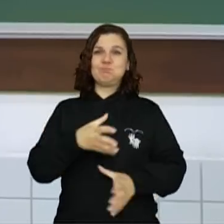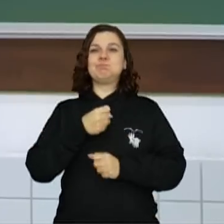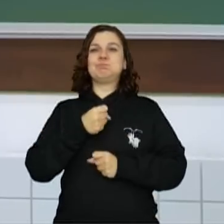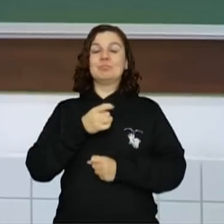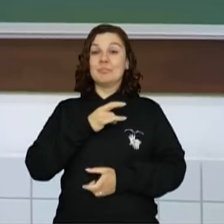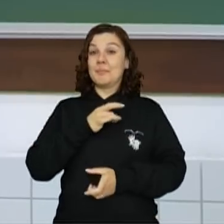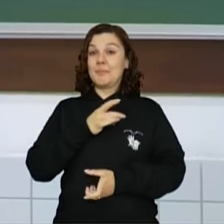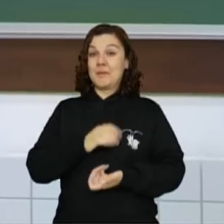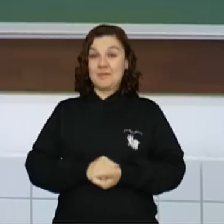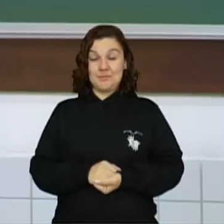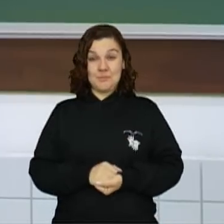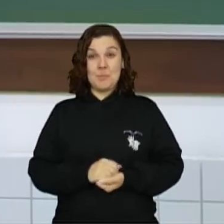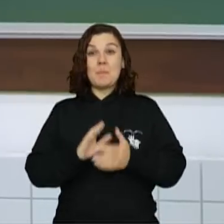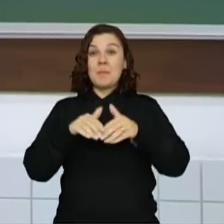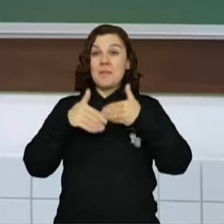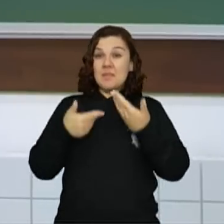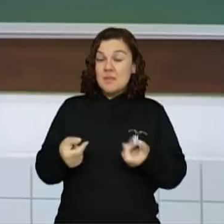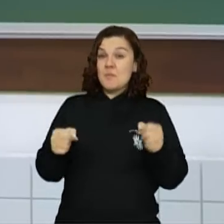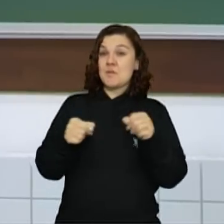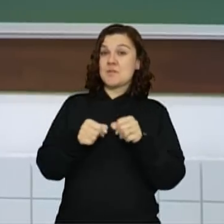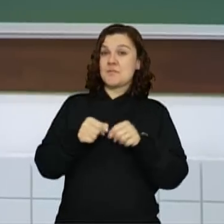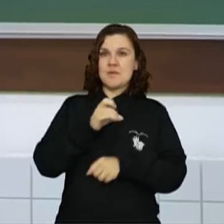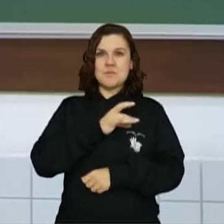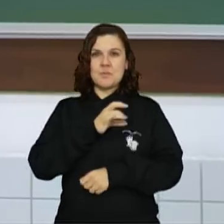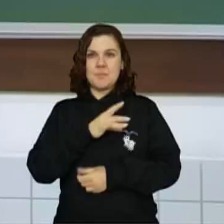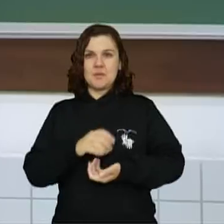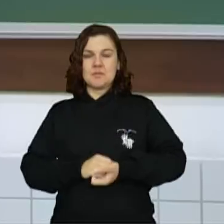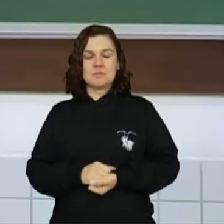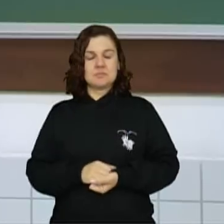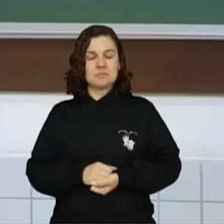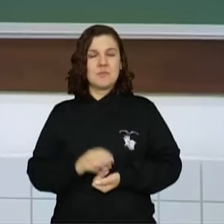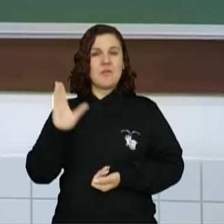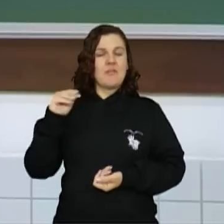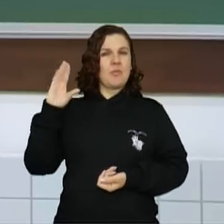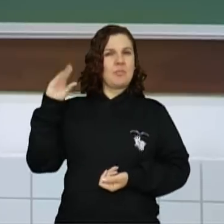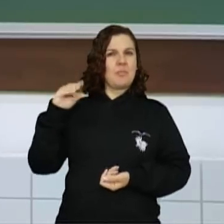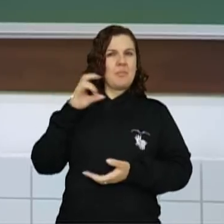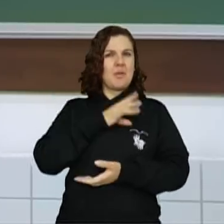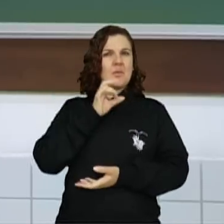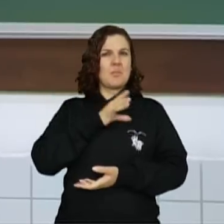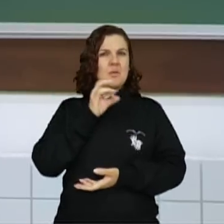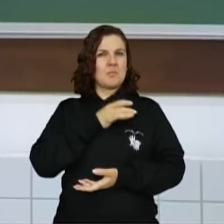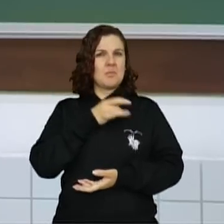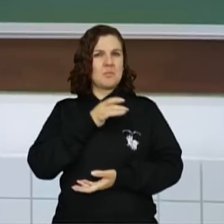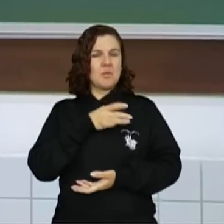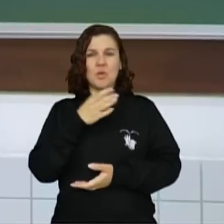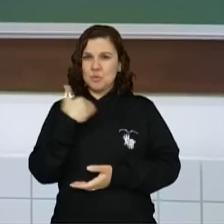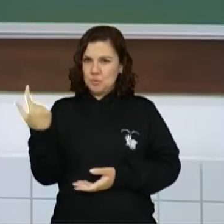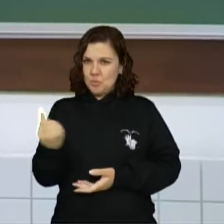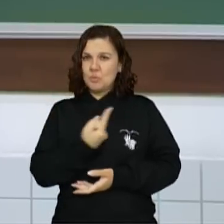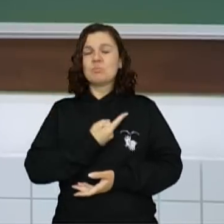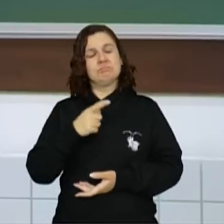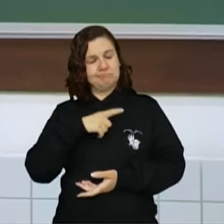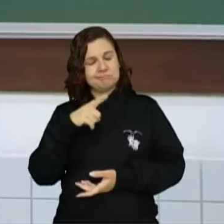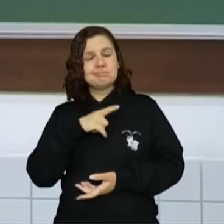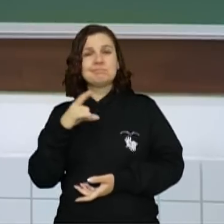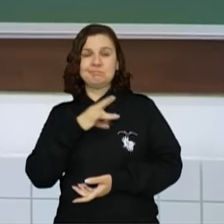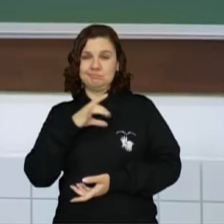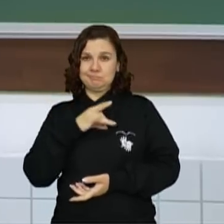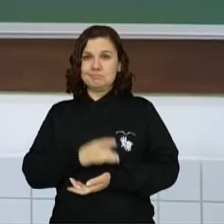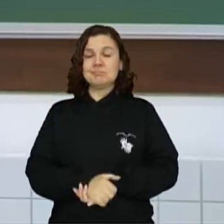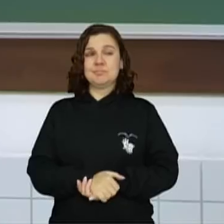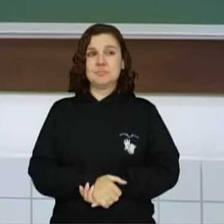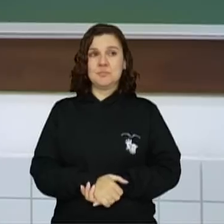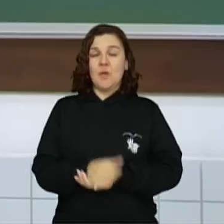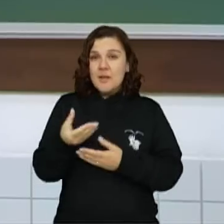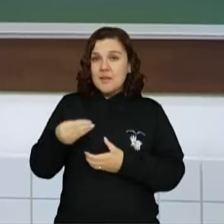pelo medo. Então, o que a gente faz com o medo? Você falou tanto de medo, professora. Todos nós temos, né? Dentro de